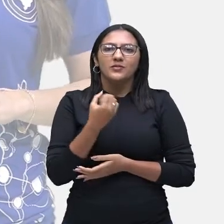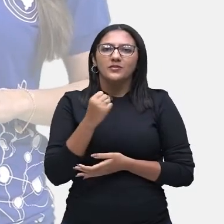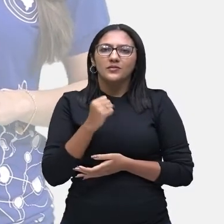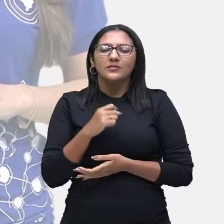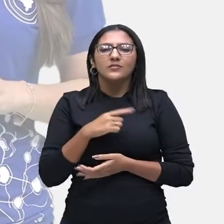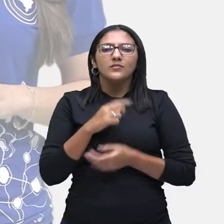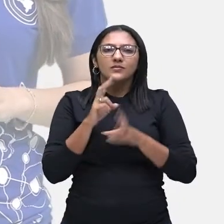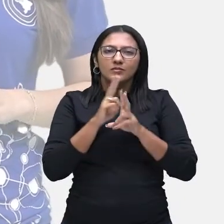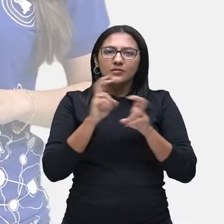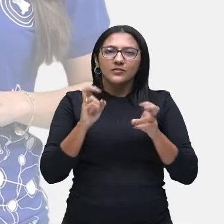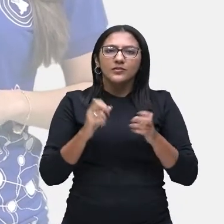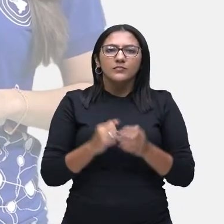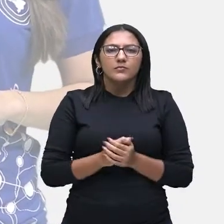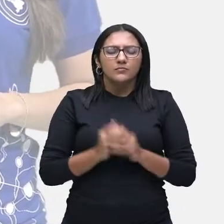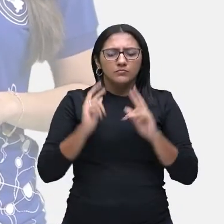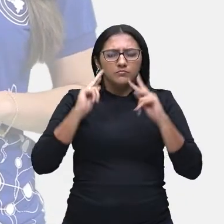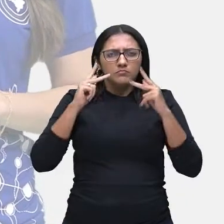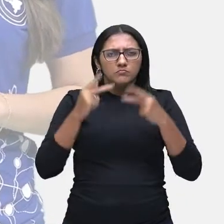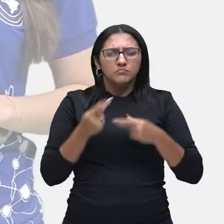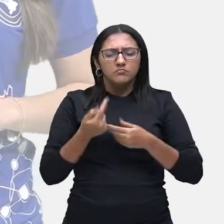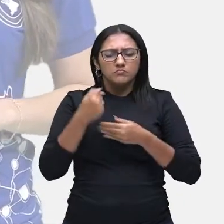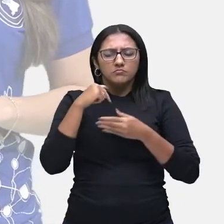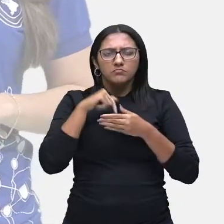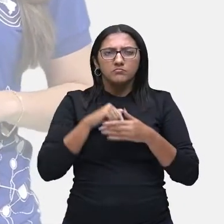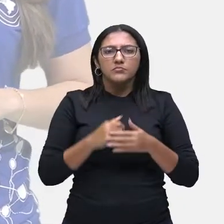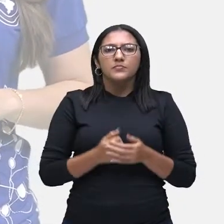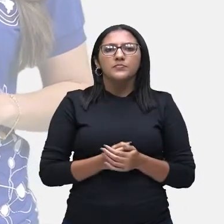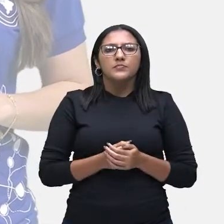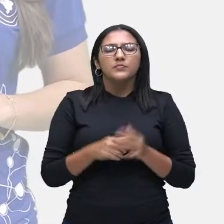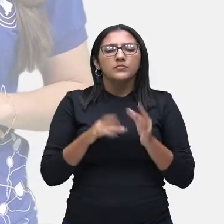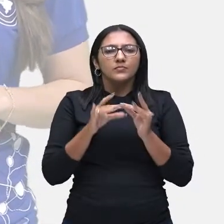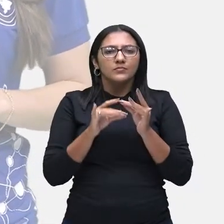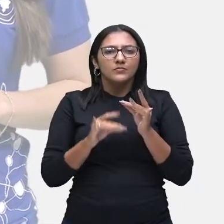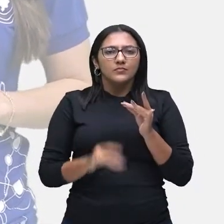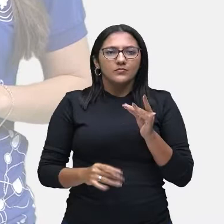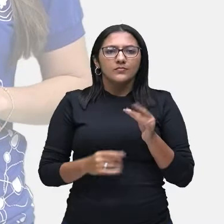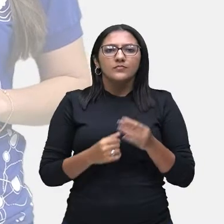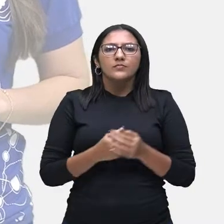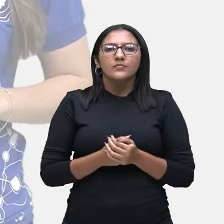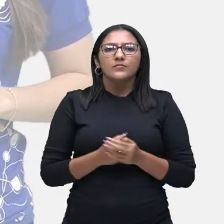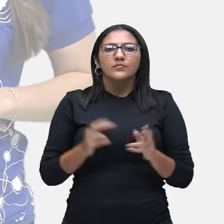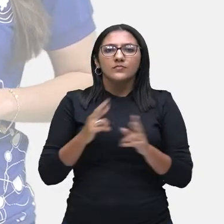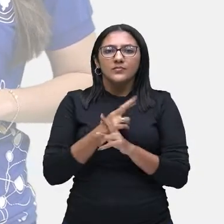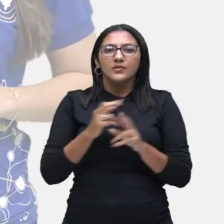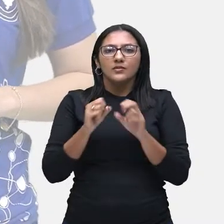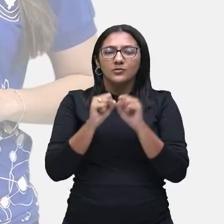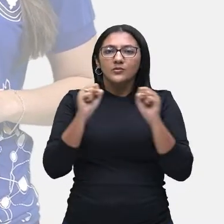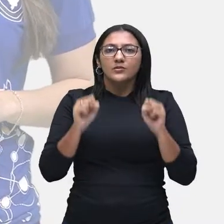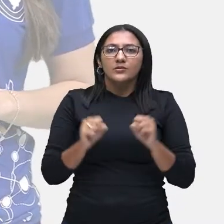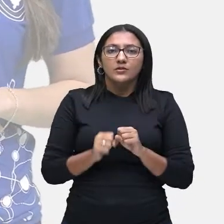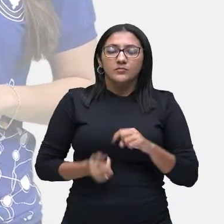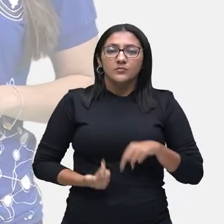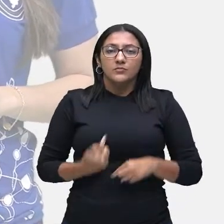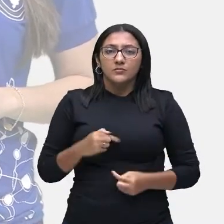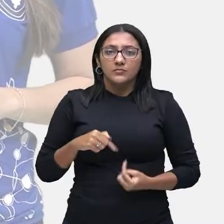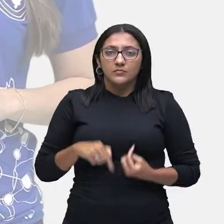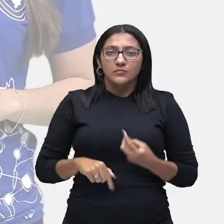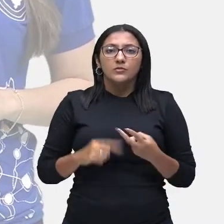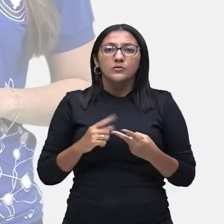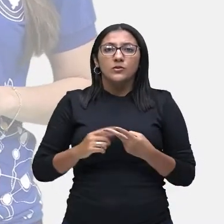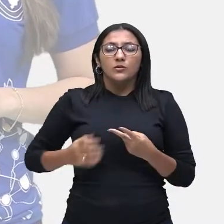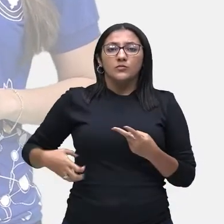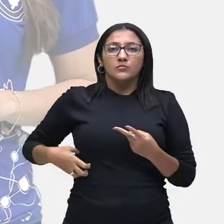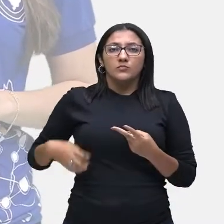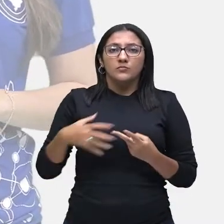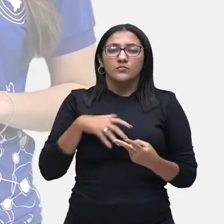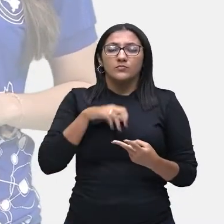por título Me Conhecendo por Dentro. E nosso objeto de conhecimento é a integração entre os sistemas digestório,